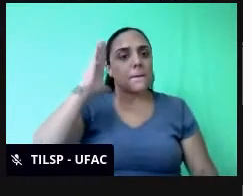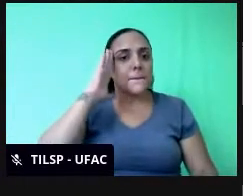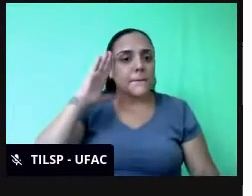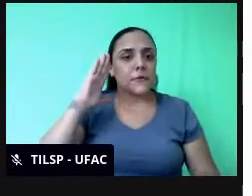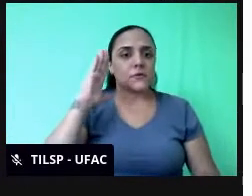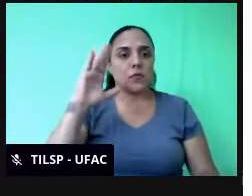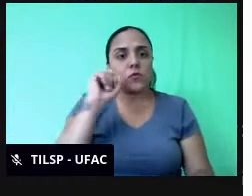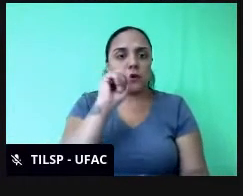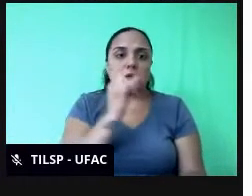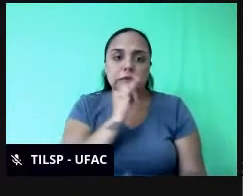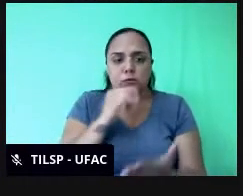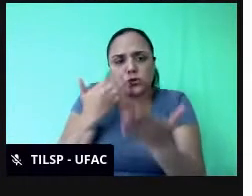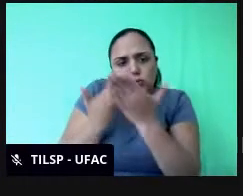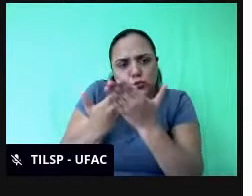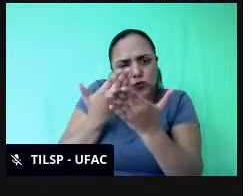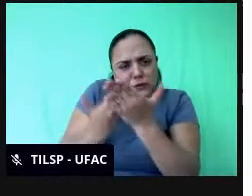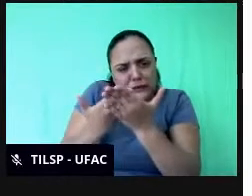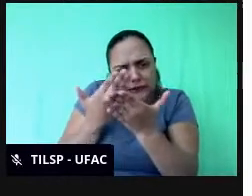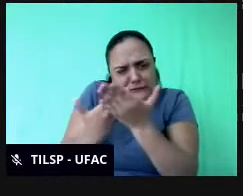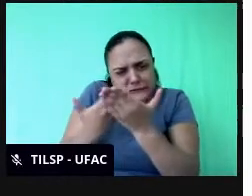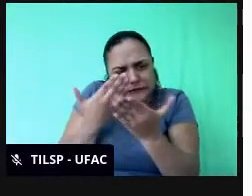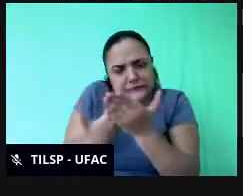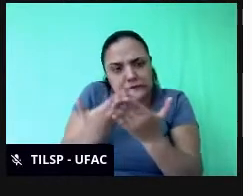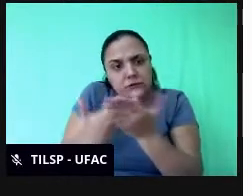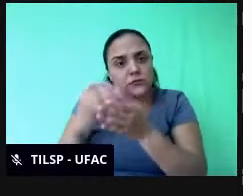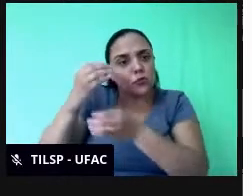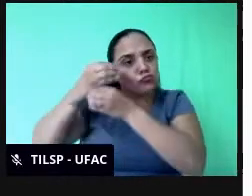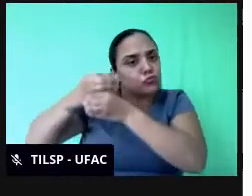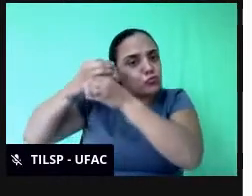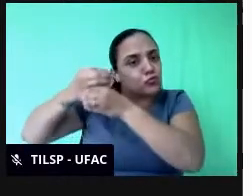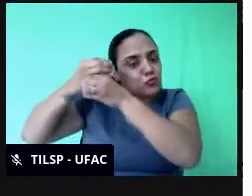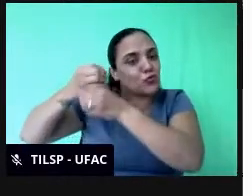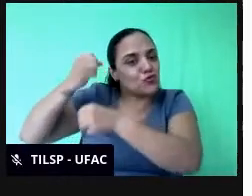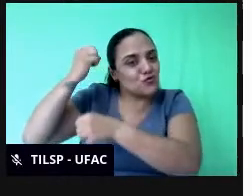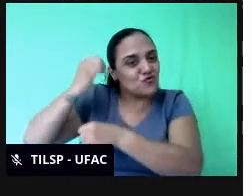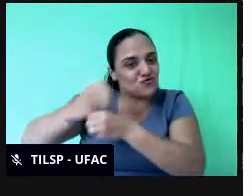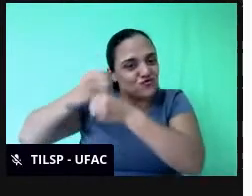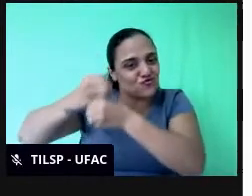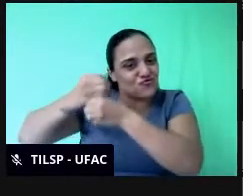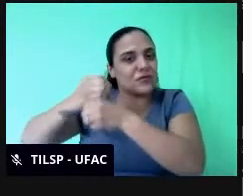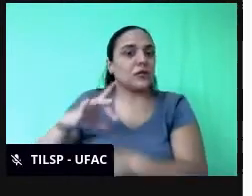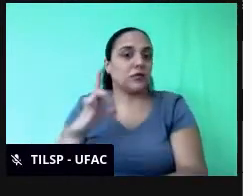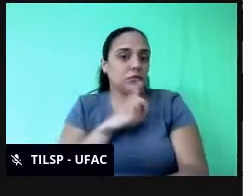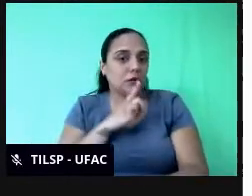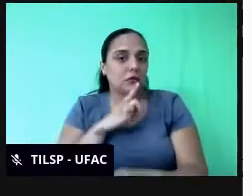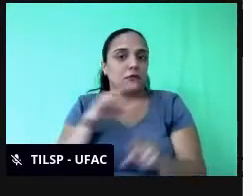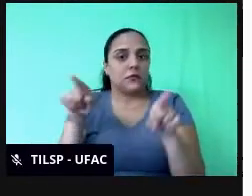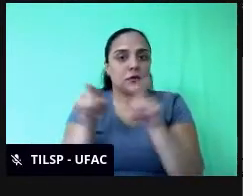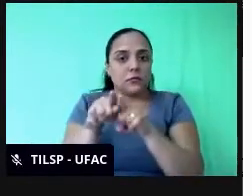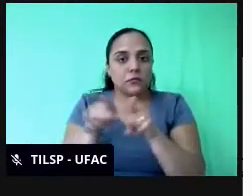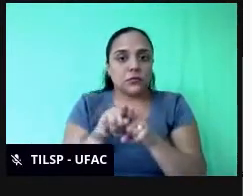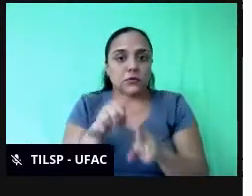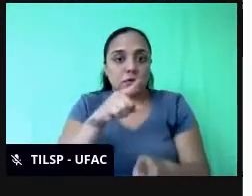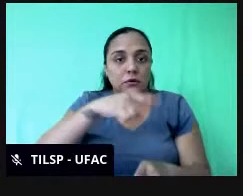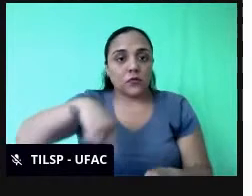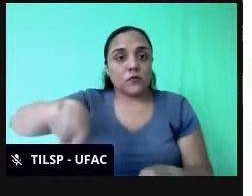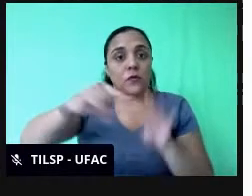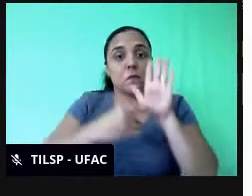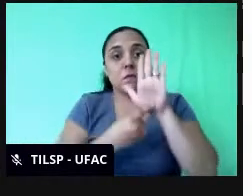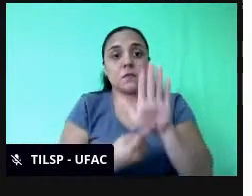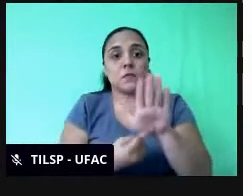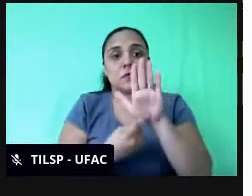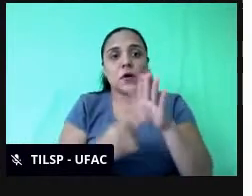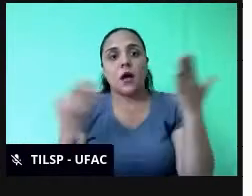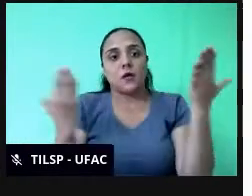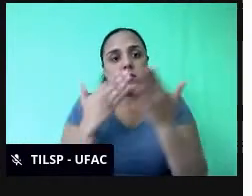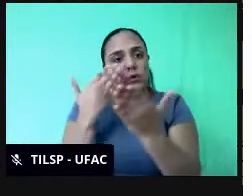que testaram suplementos, vão diretamente em conflitos de interesse. Então, vejam que nesse